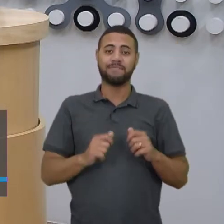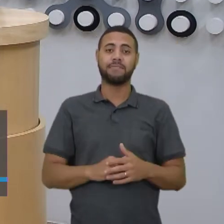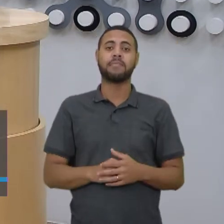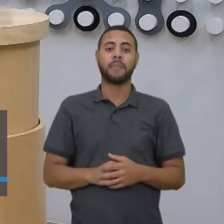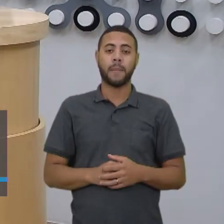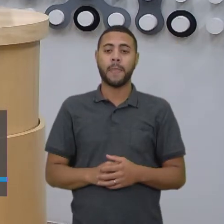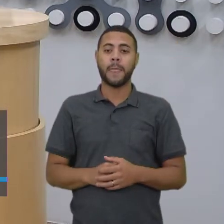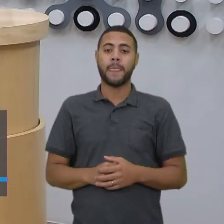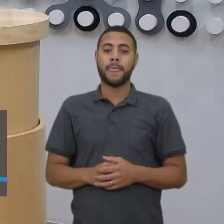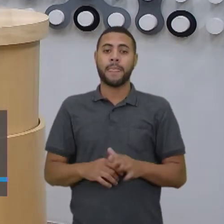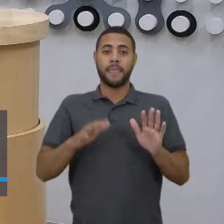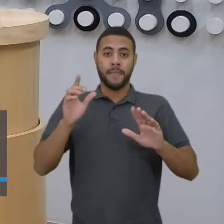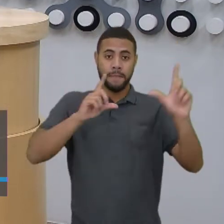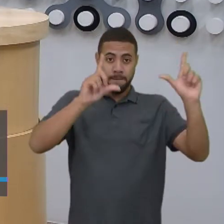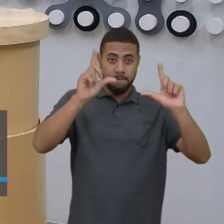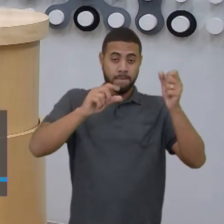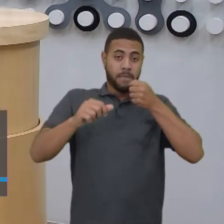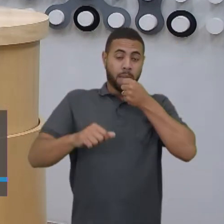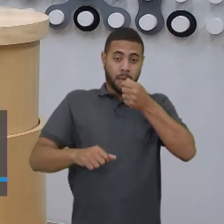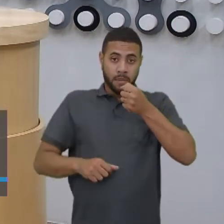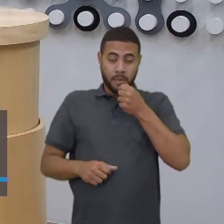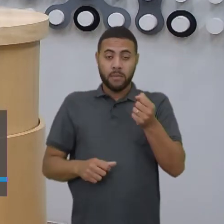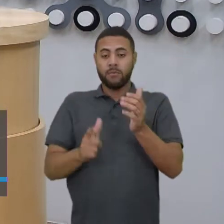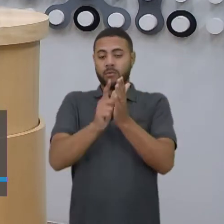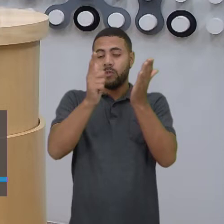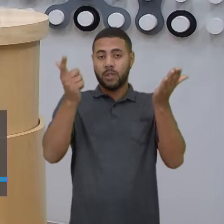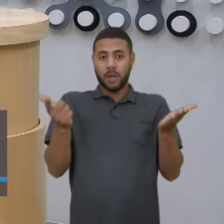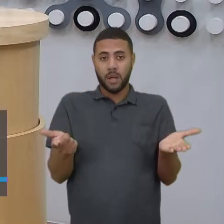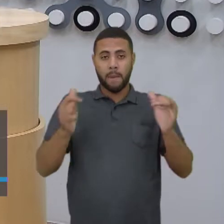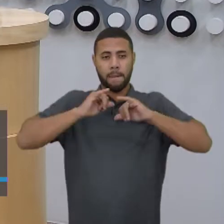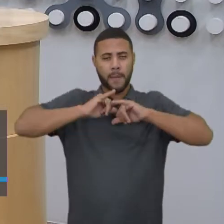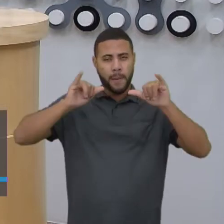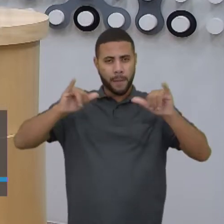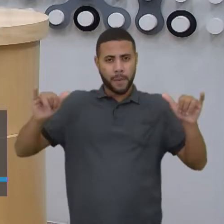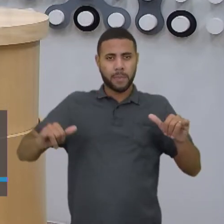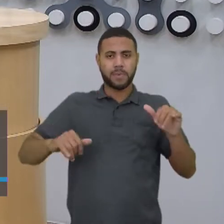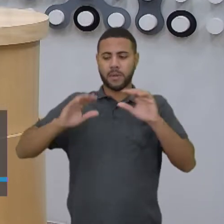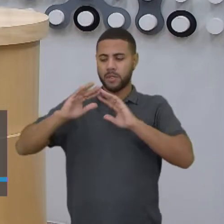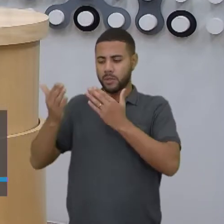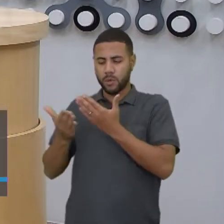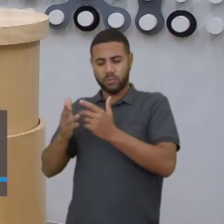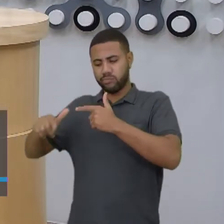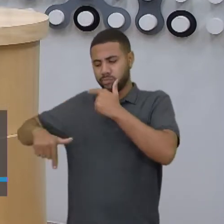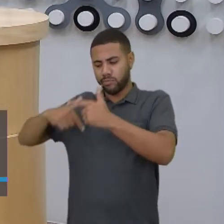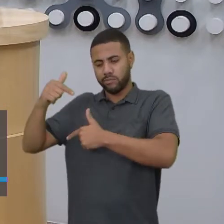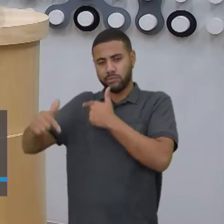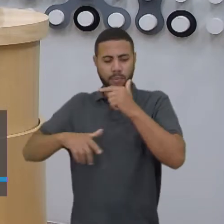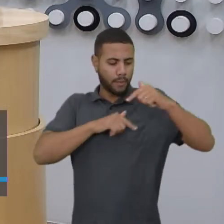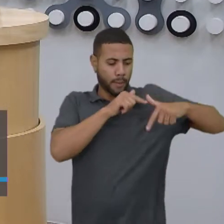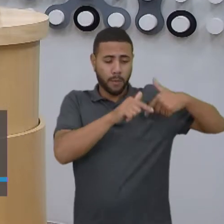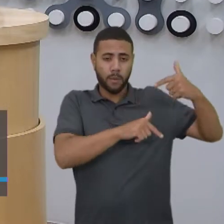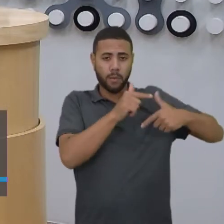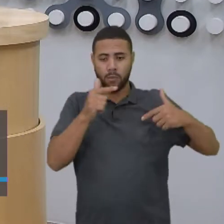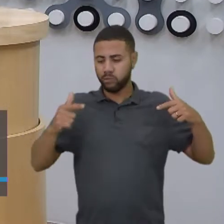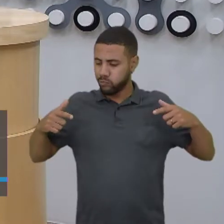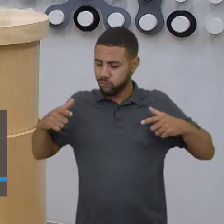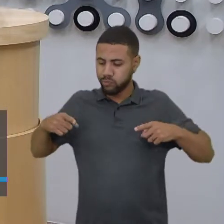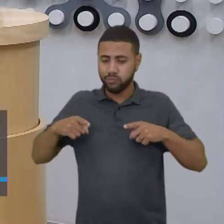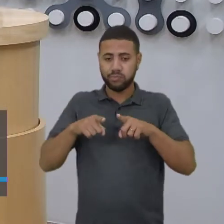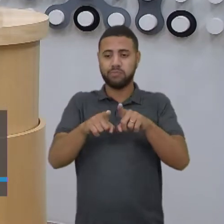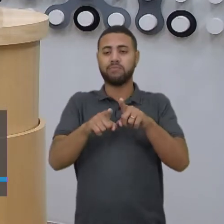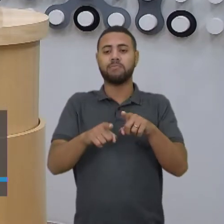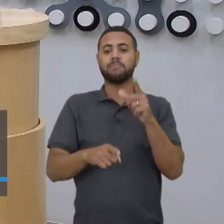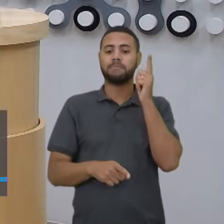a mídia mostrando a escola fazendo, nós fazendo a nossa parte ali